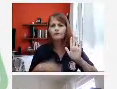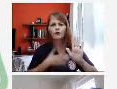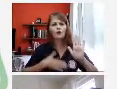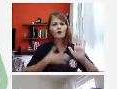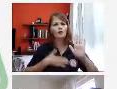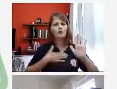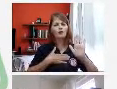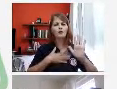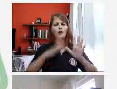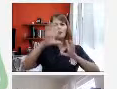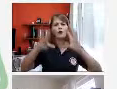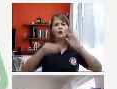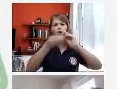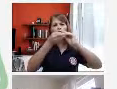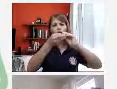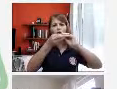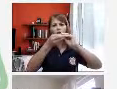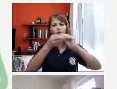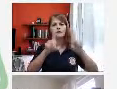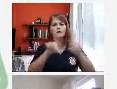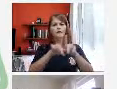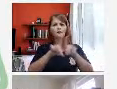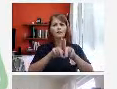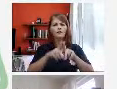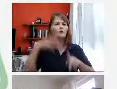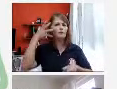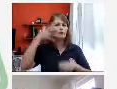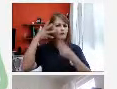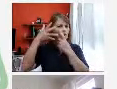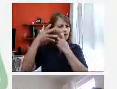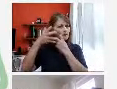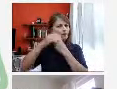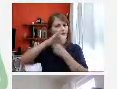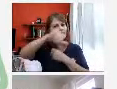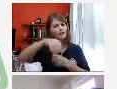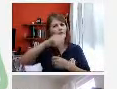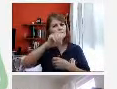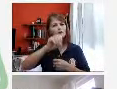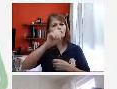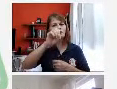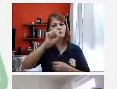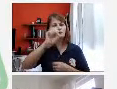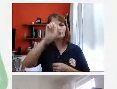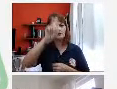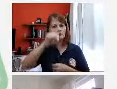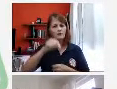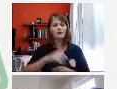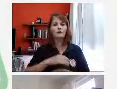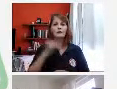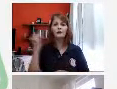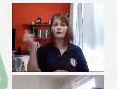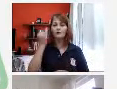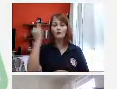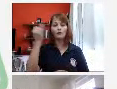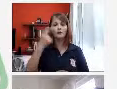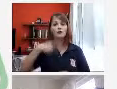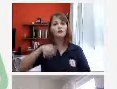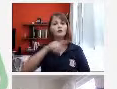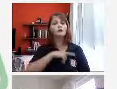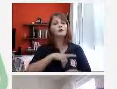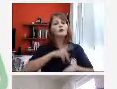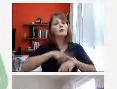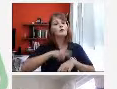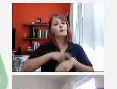só de complementar, inclusive, a fala do colega José aí, né? É interessante realmente a gente ter esse momento